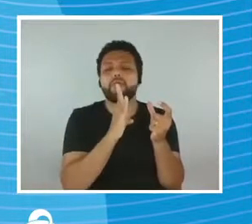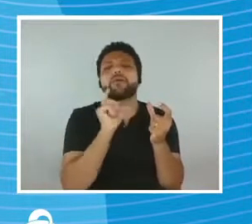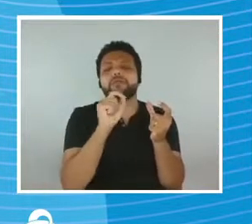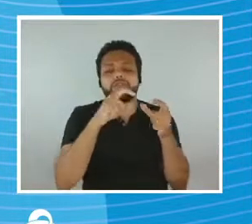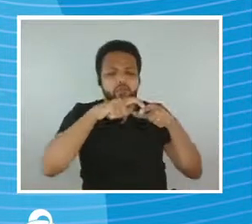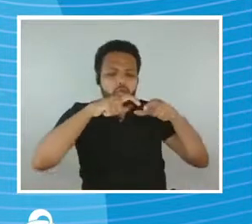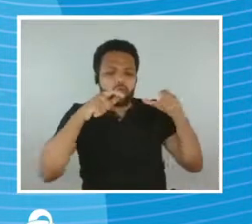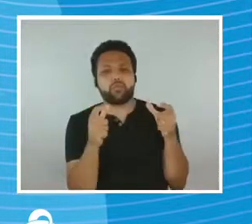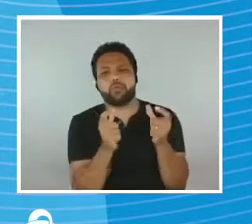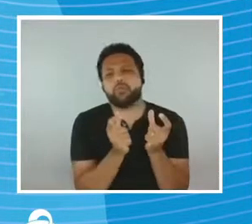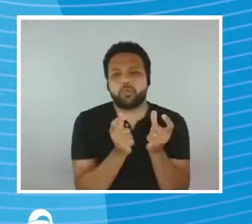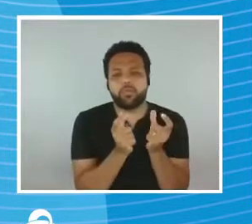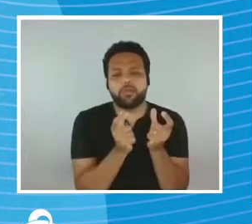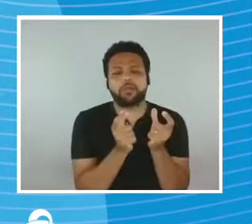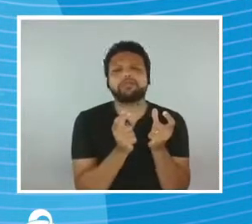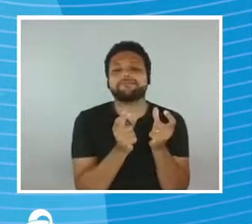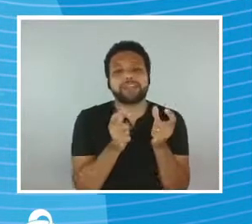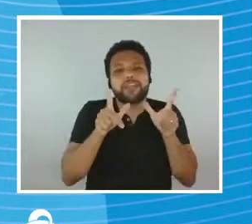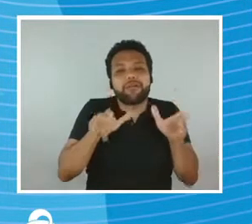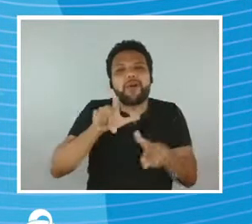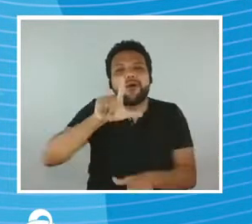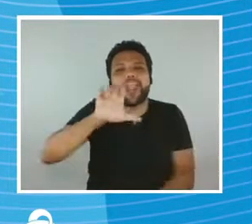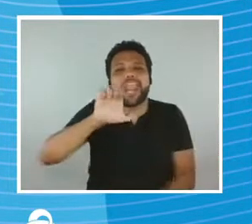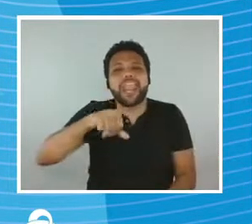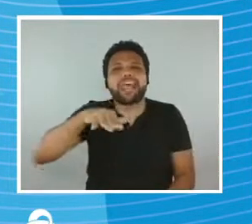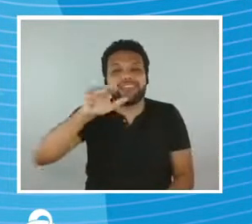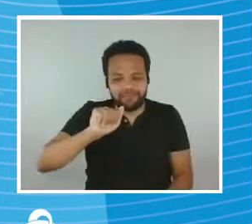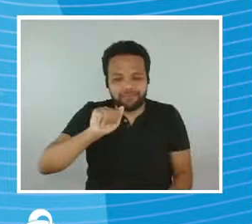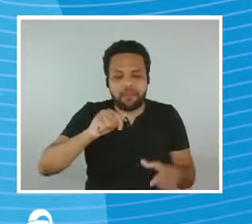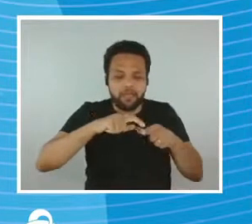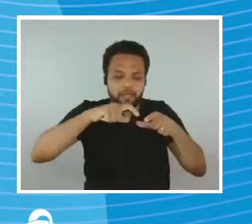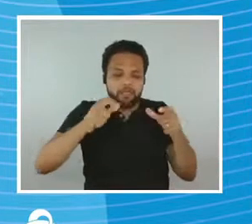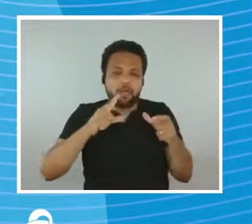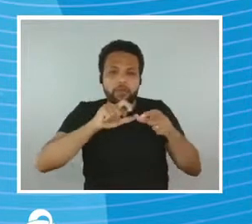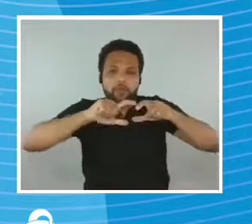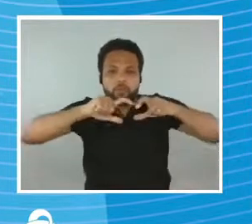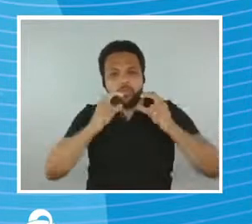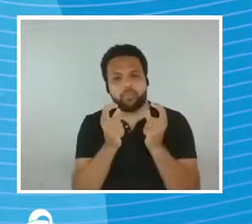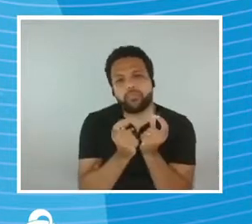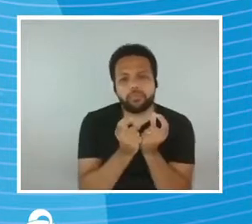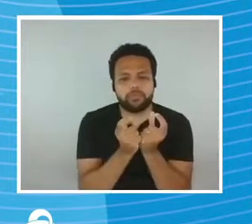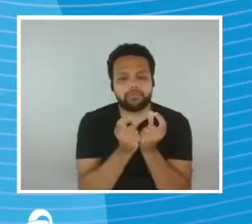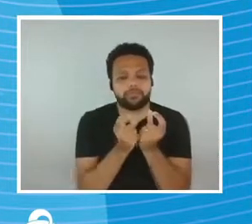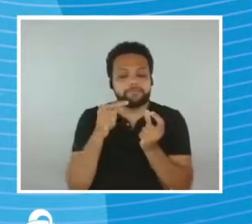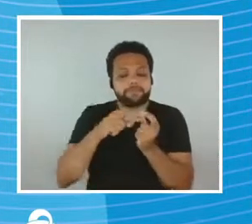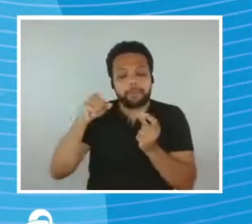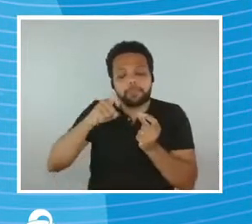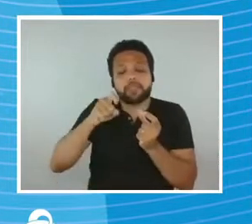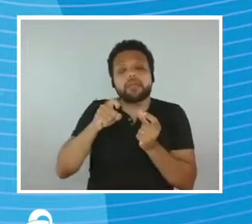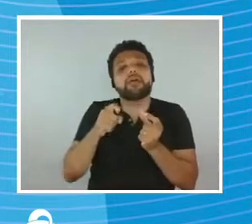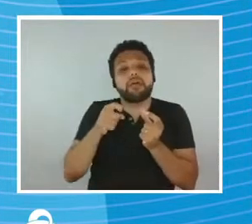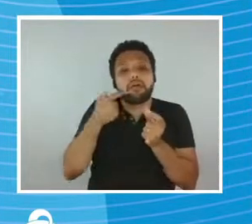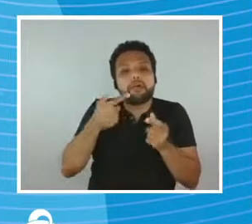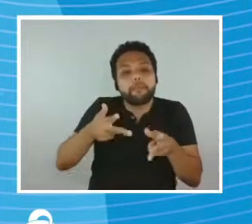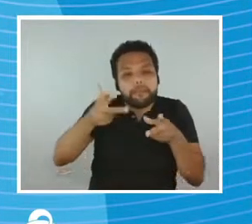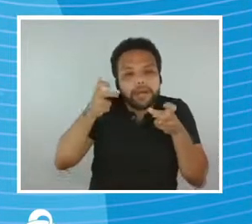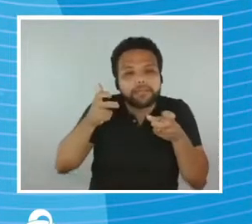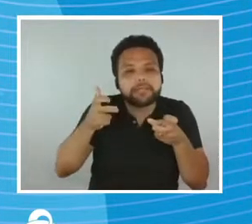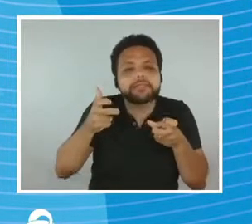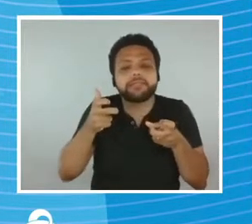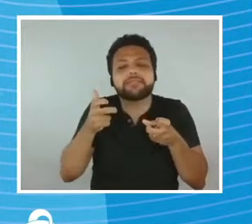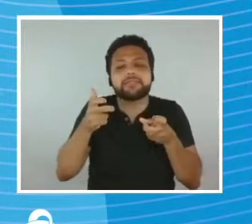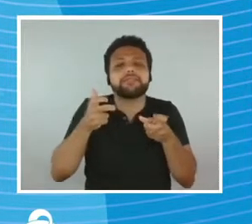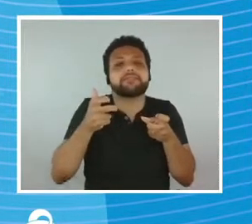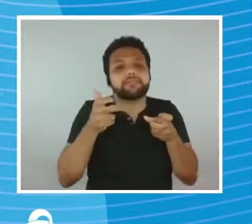eu registrar os impulsos nervosos desse primeiro neurônio, eu vejo um sinal aqui, e de registrar o